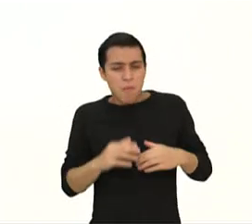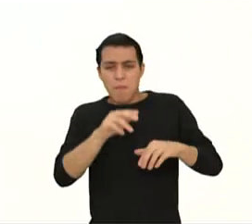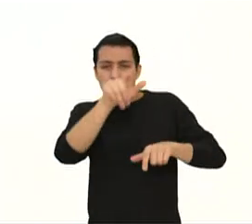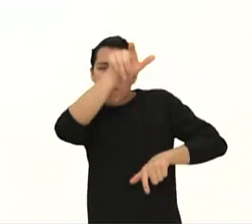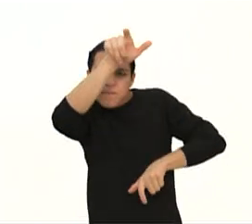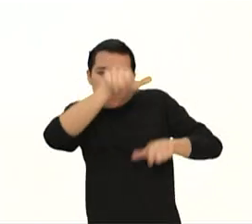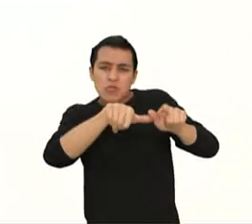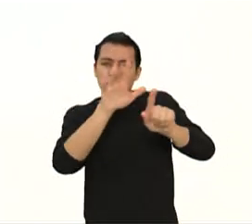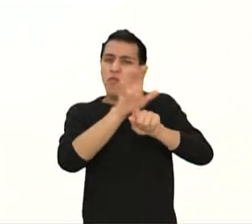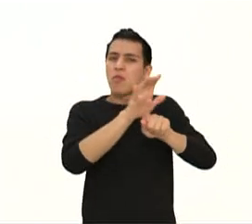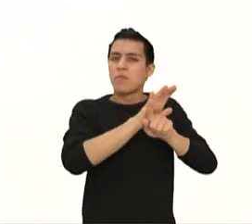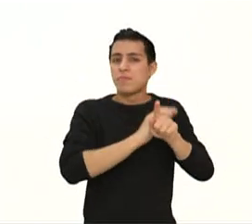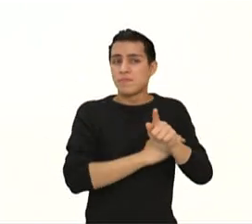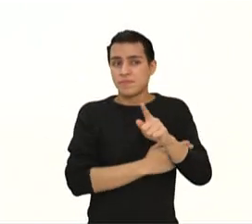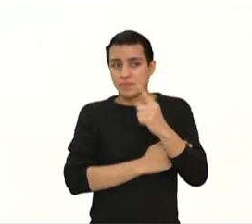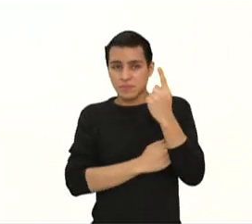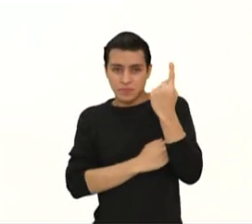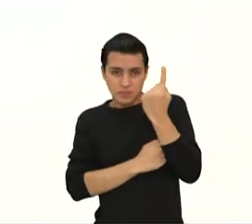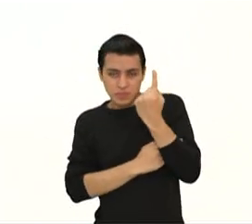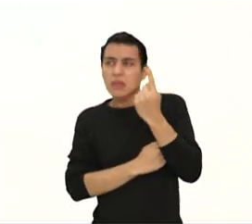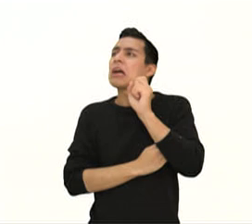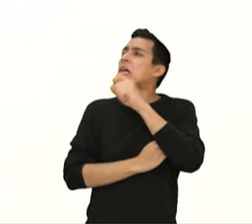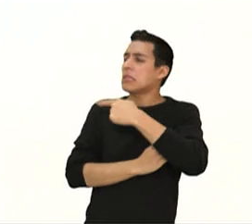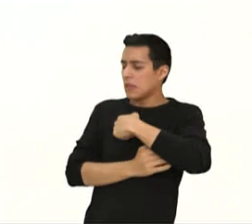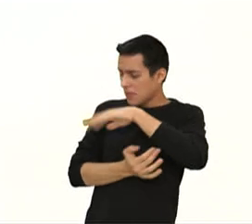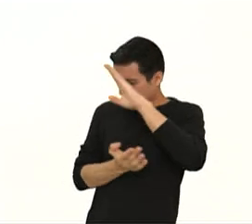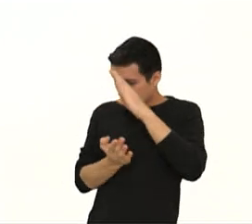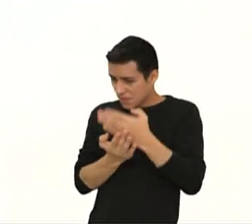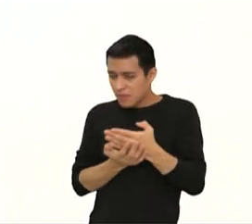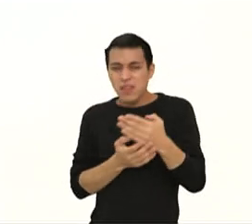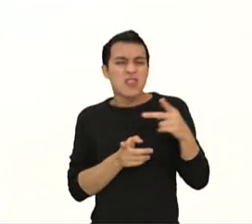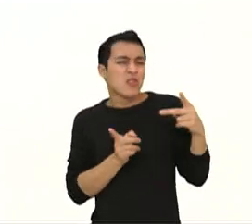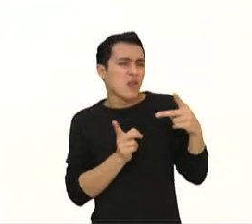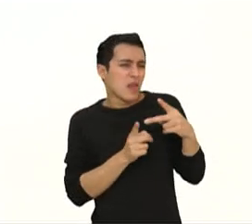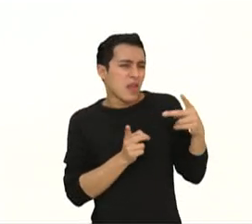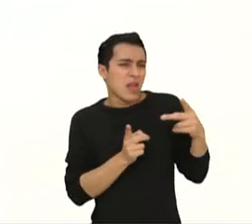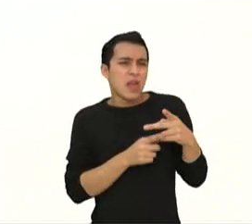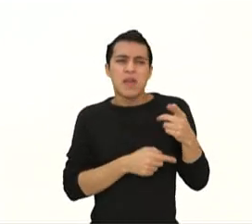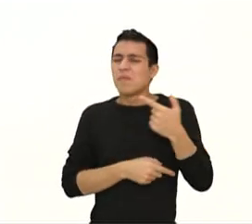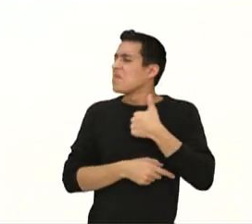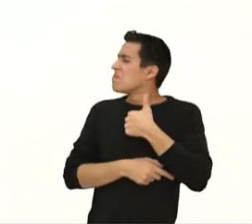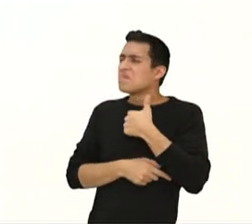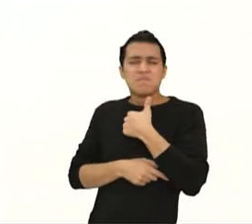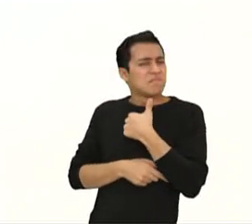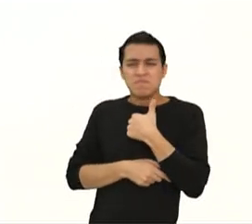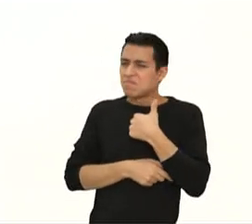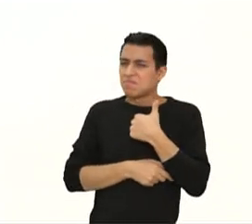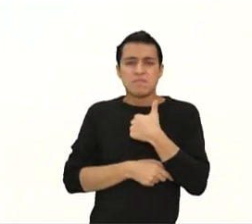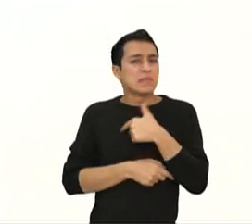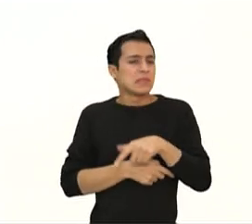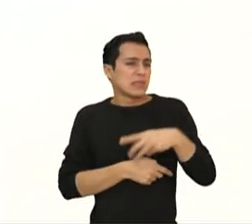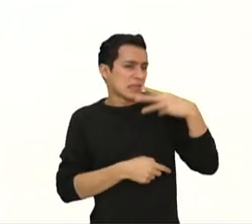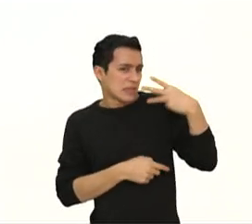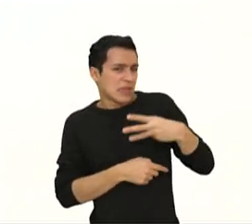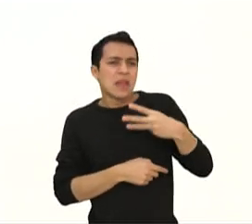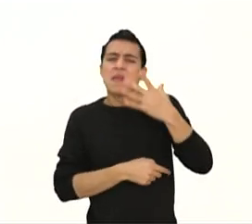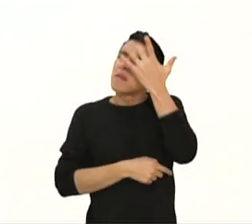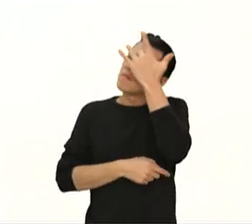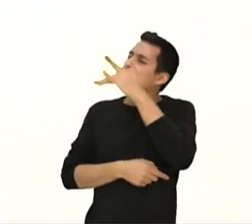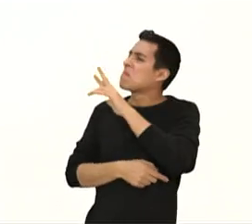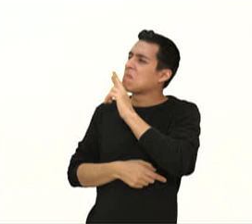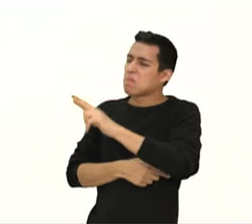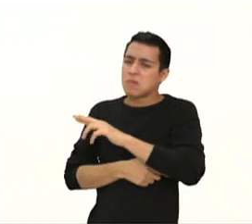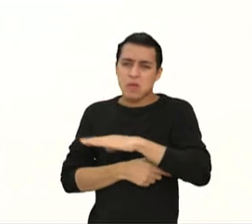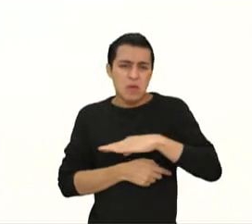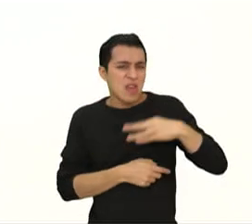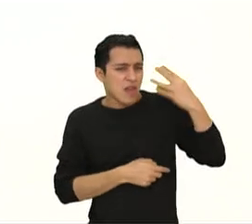pessoas? Alternativa 1, sim, eu acredito. Alternativa 2, não. 3, não sei